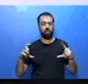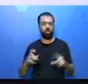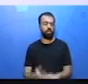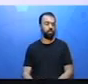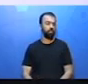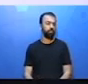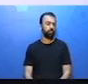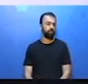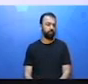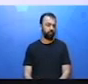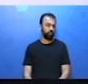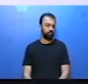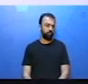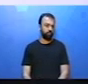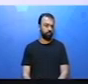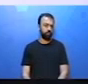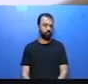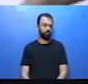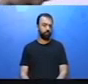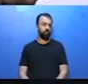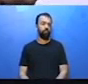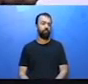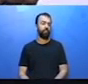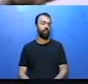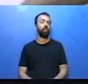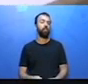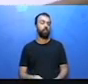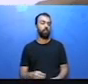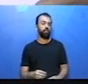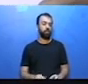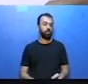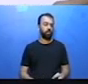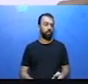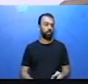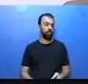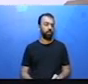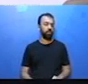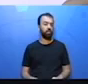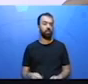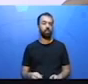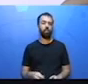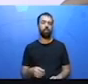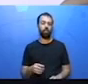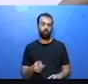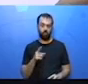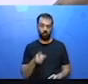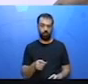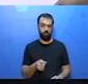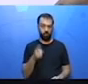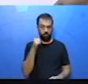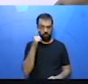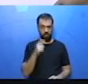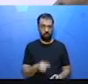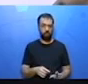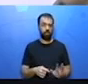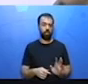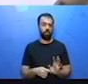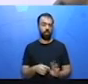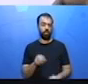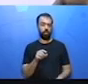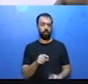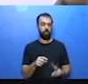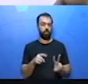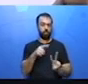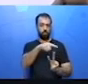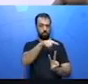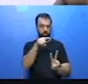tá? Onde R é o raio, considere π igual a 3. Então, se o exercício fala para considerar